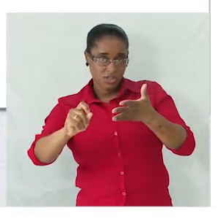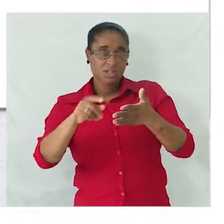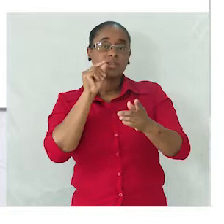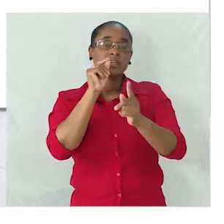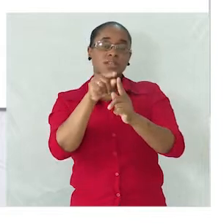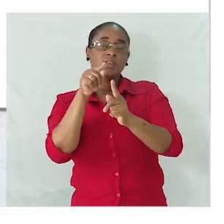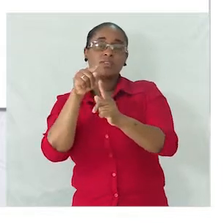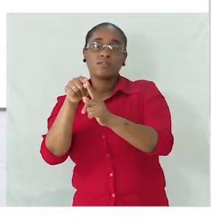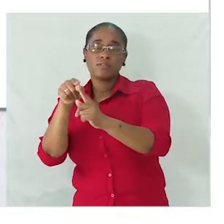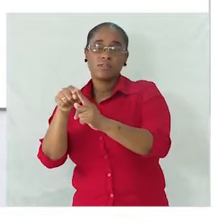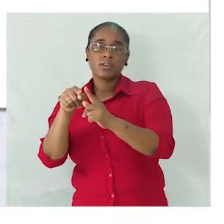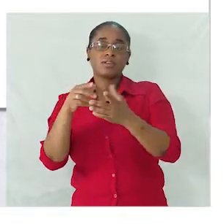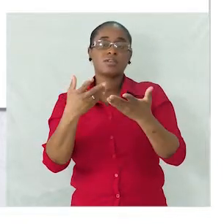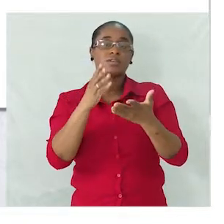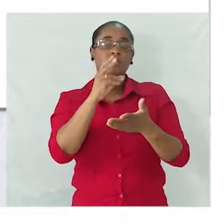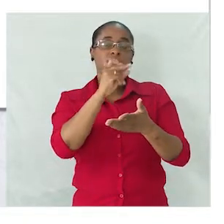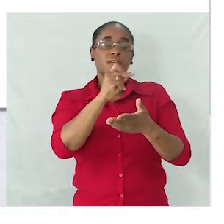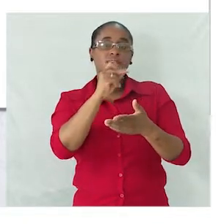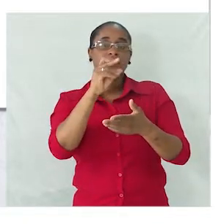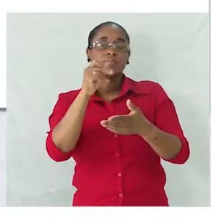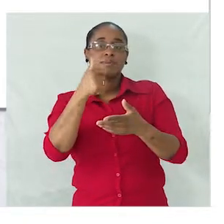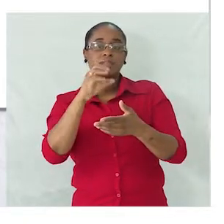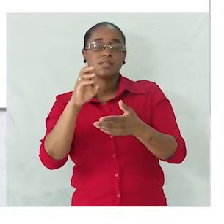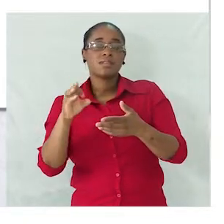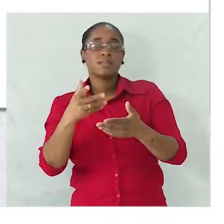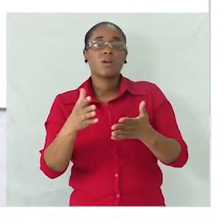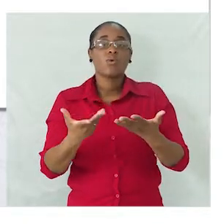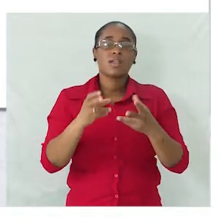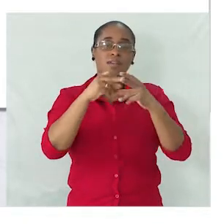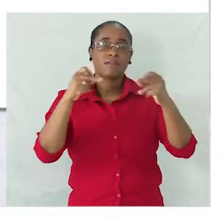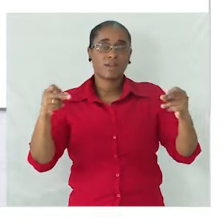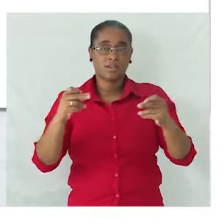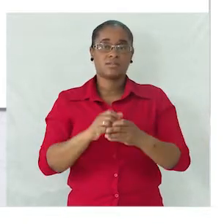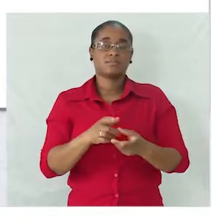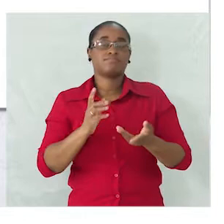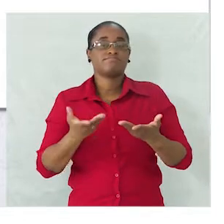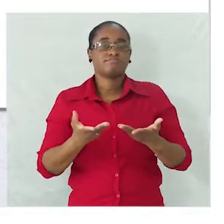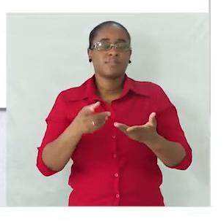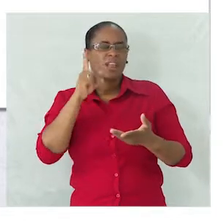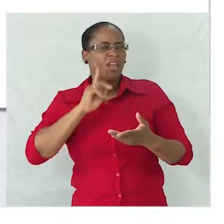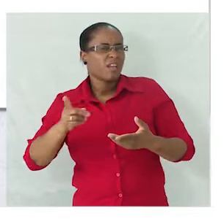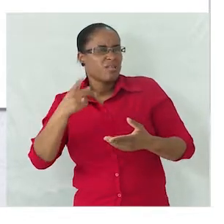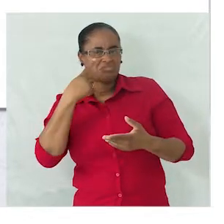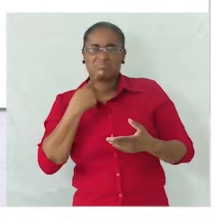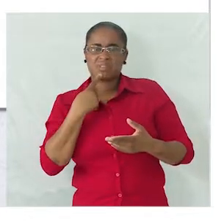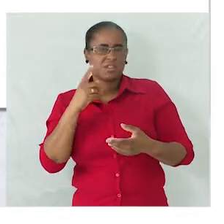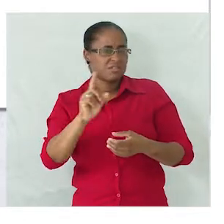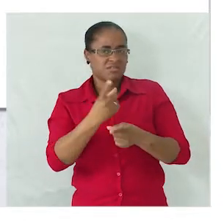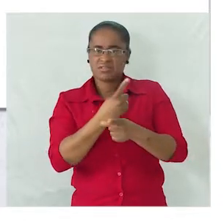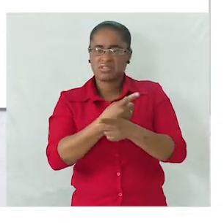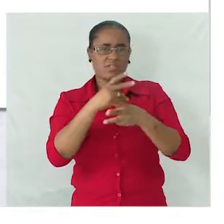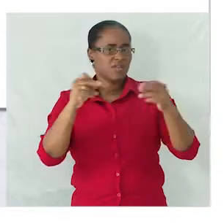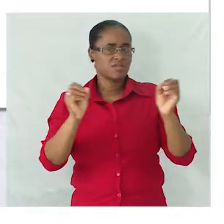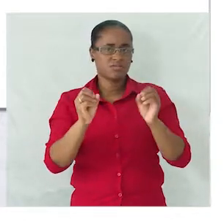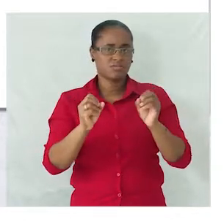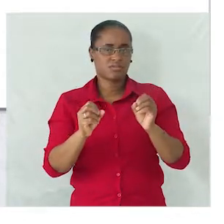Identifica apenas as alíneas que correspondem à frase. Aquelas que vocês perceberem que não têm características de frase, podemos